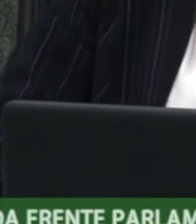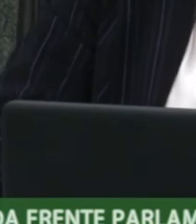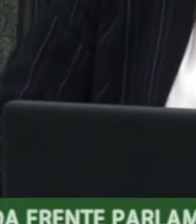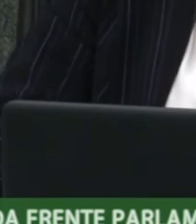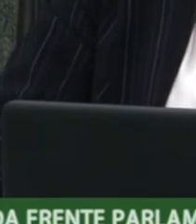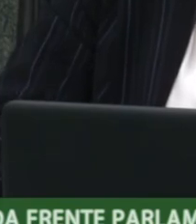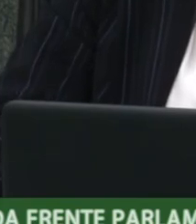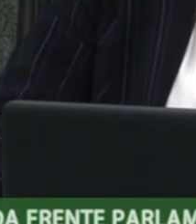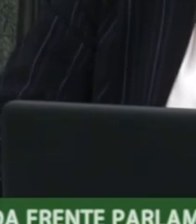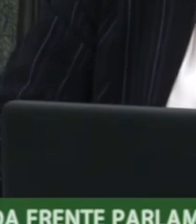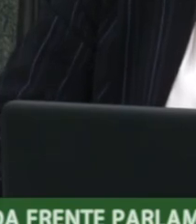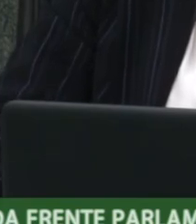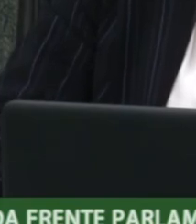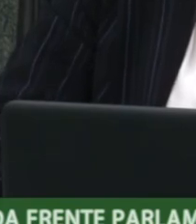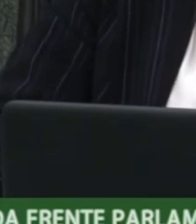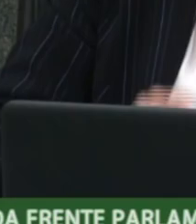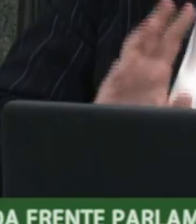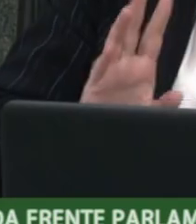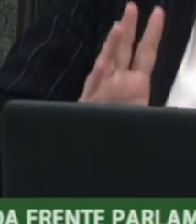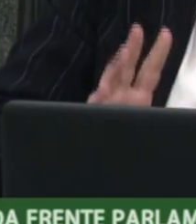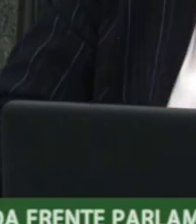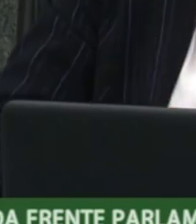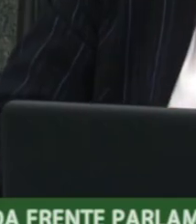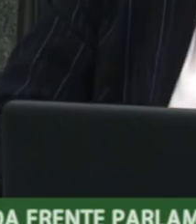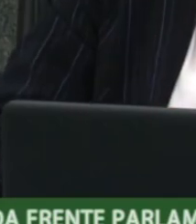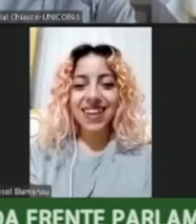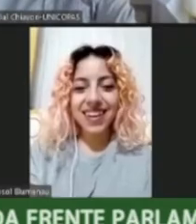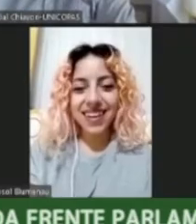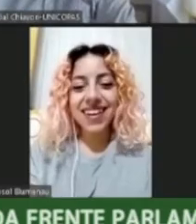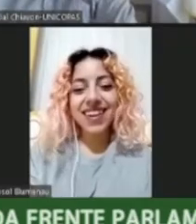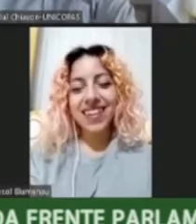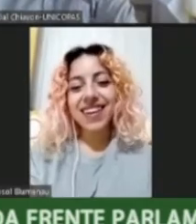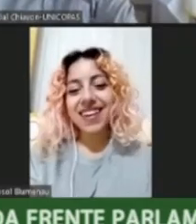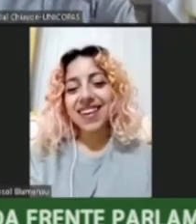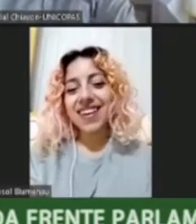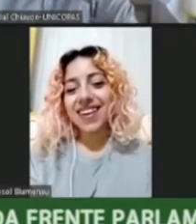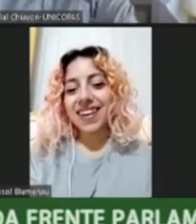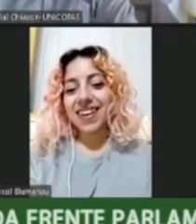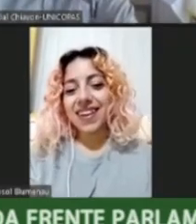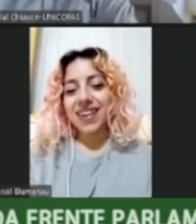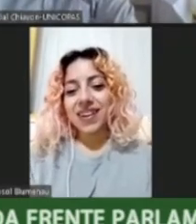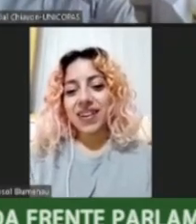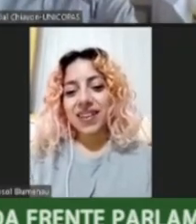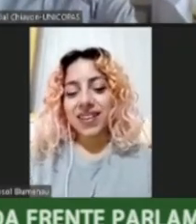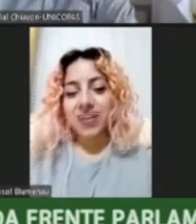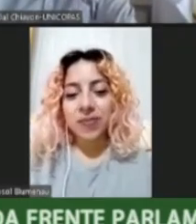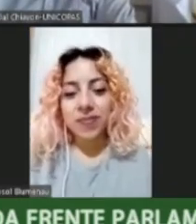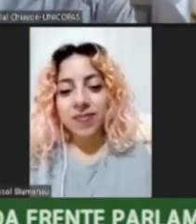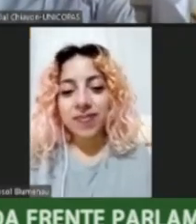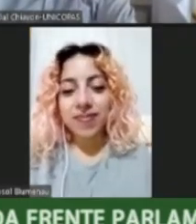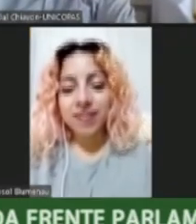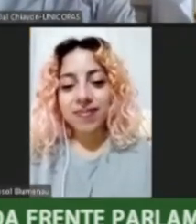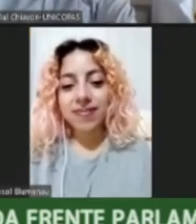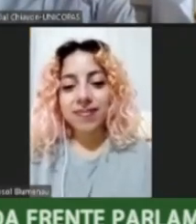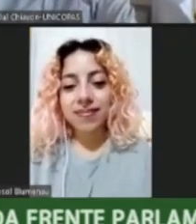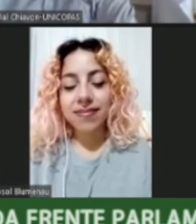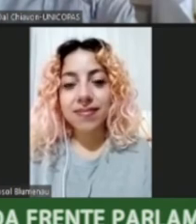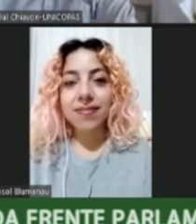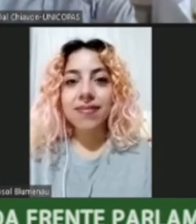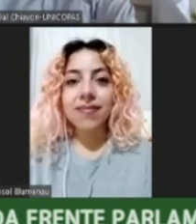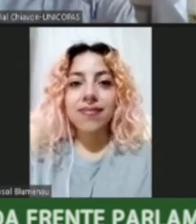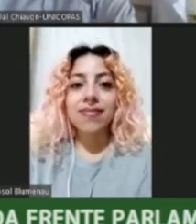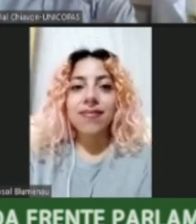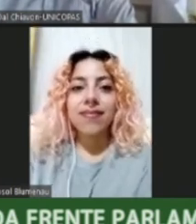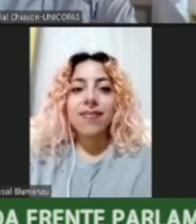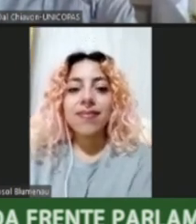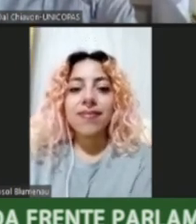na próxima vez um planejamento que tem tanta coisa que a gente tem que pensar nesse ano e eu tava lembrando que